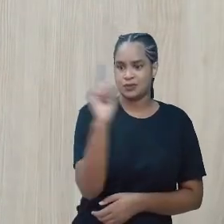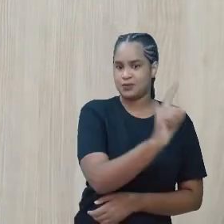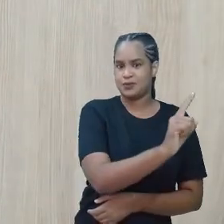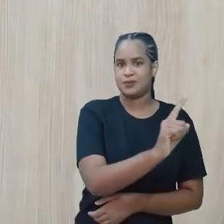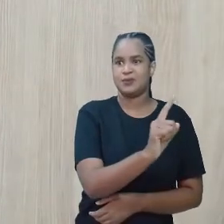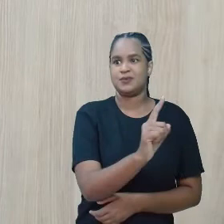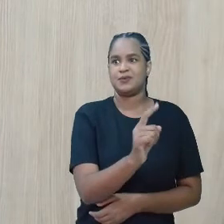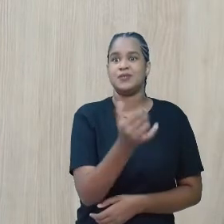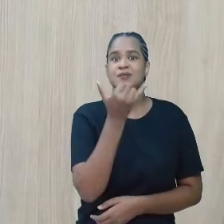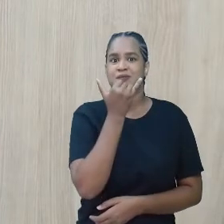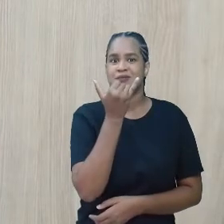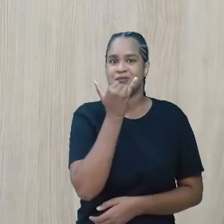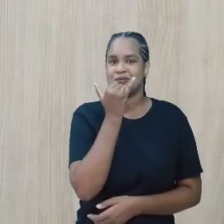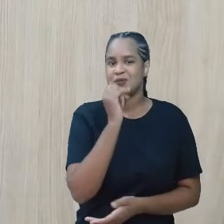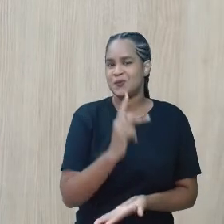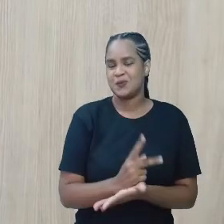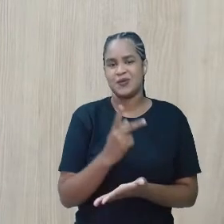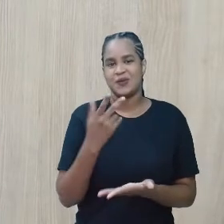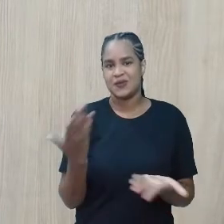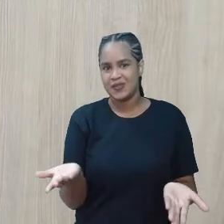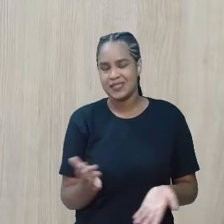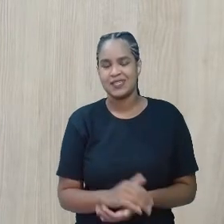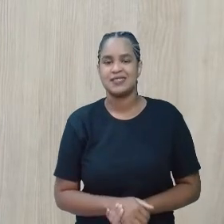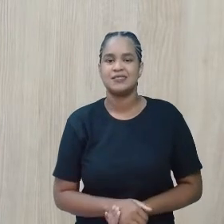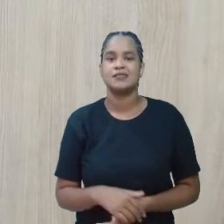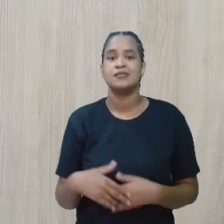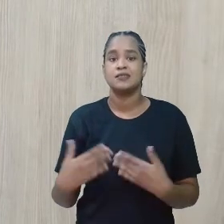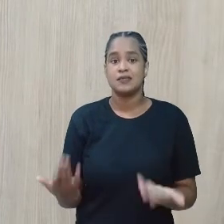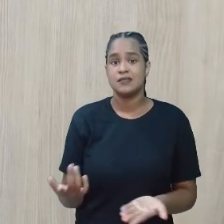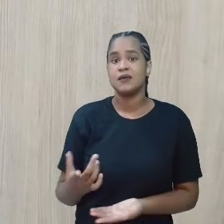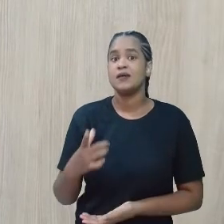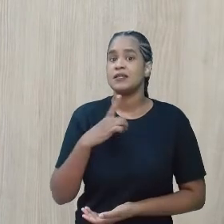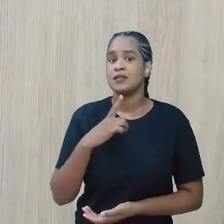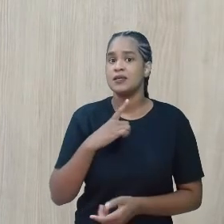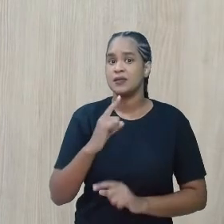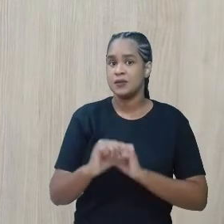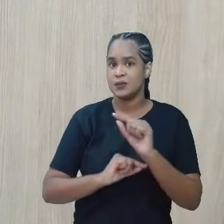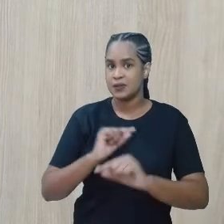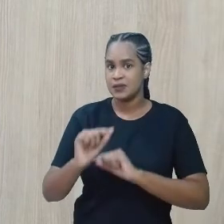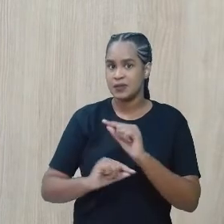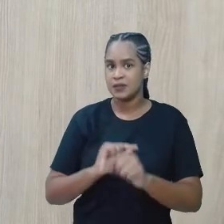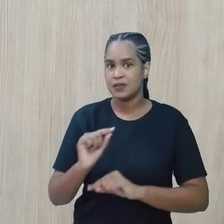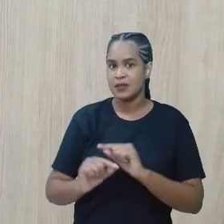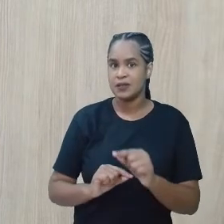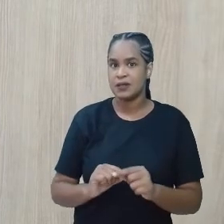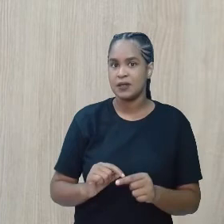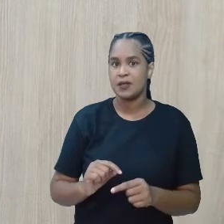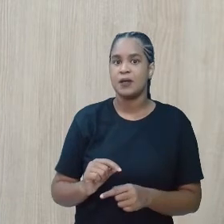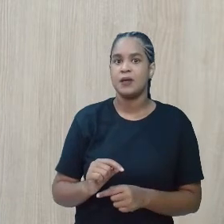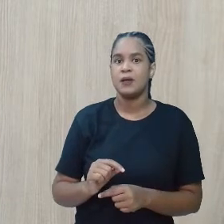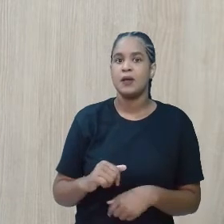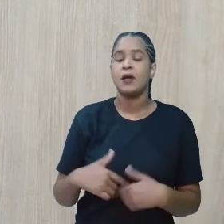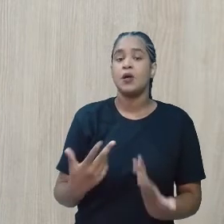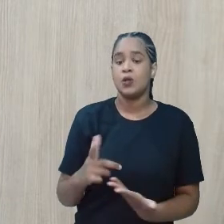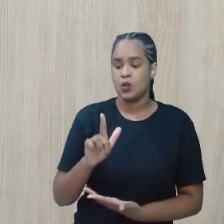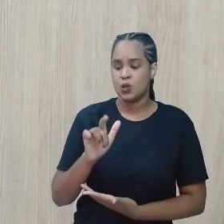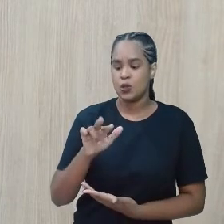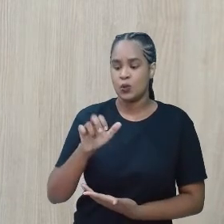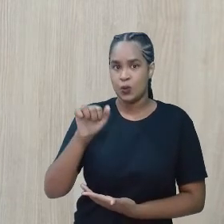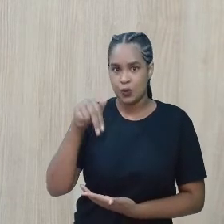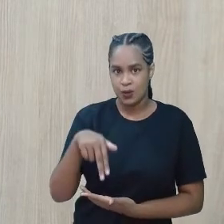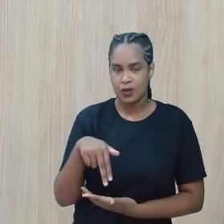Acontece, gente. E aí a gente tem, né, desde o comecinho o Luan estava junto com a gente, depois tivemos